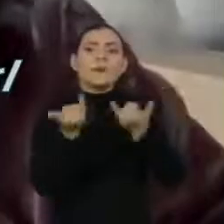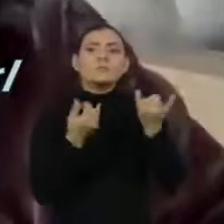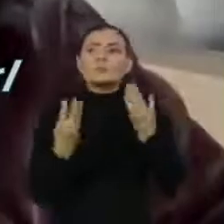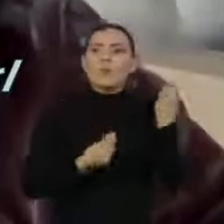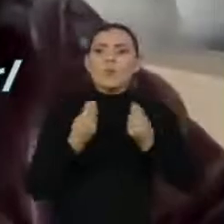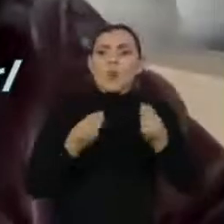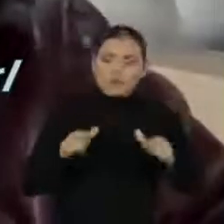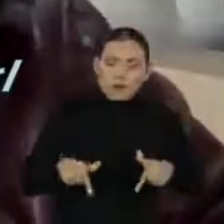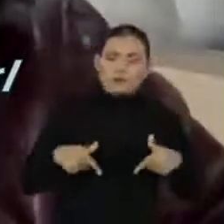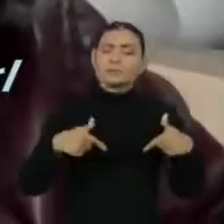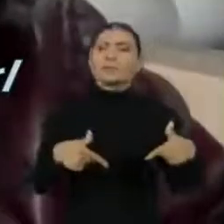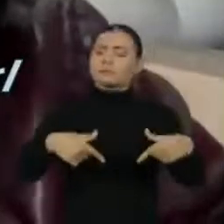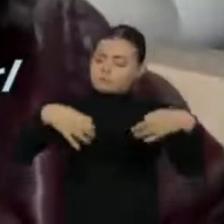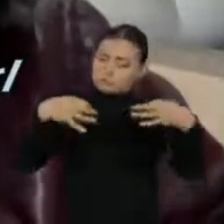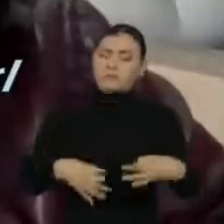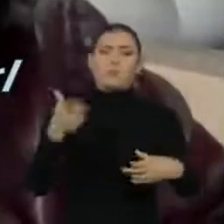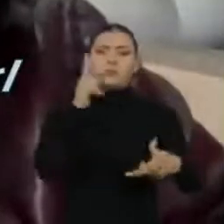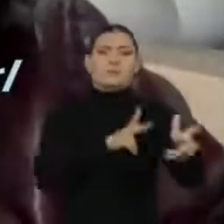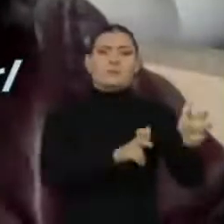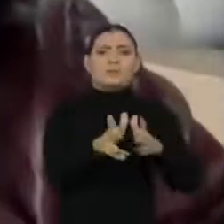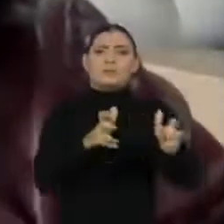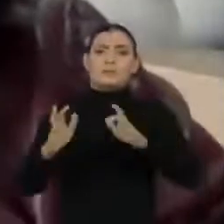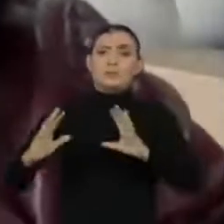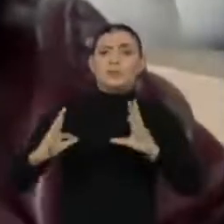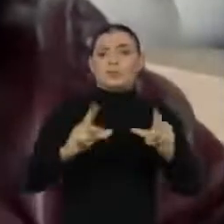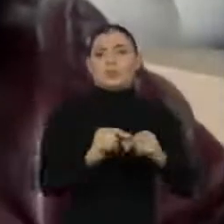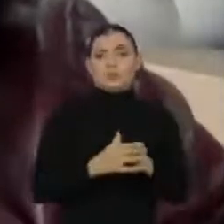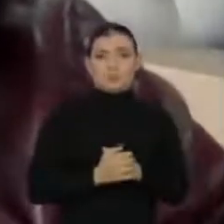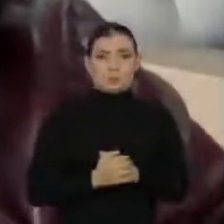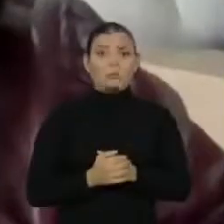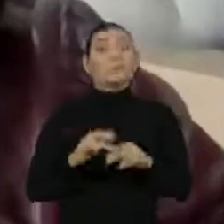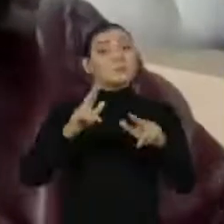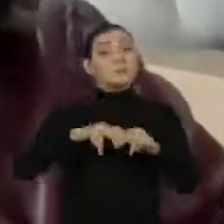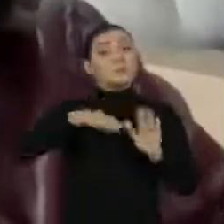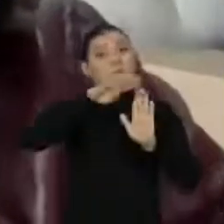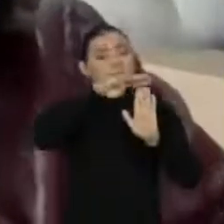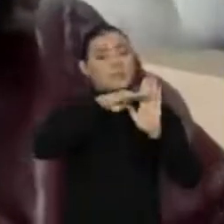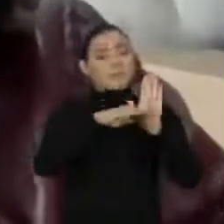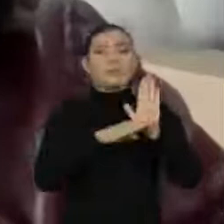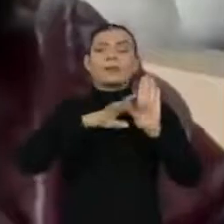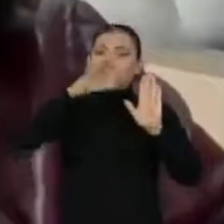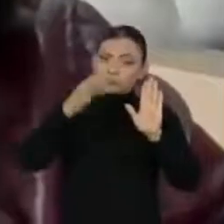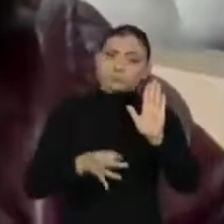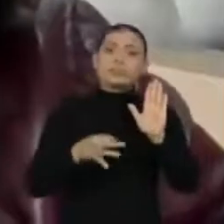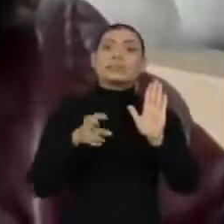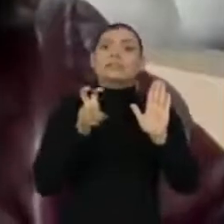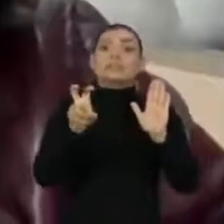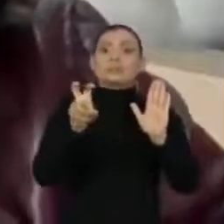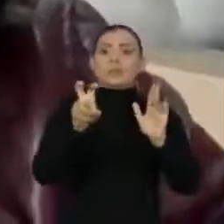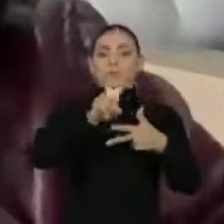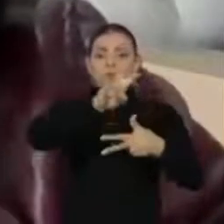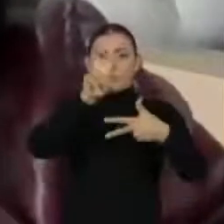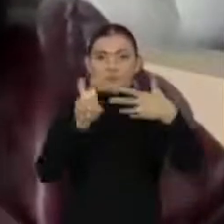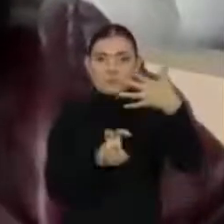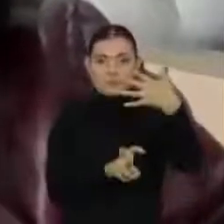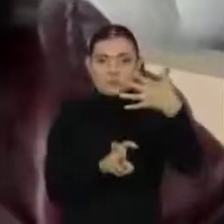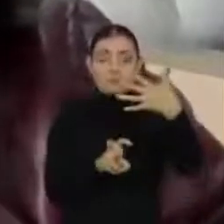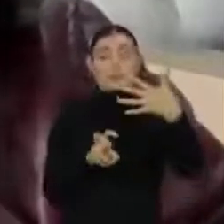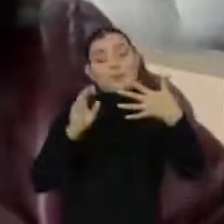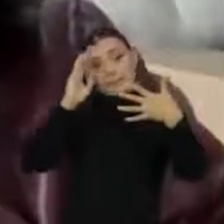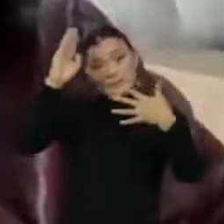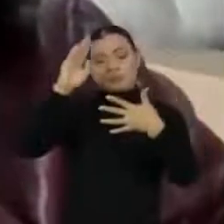fazer para acontecer essa vacinação em massa, né? Então, essa agenda ela centraliza em basicamente 5 pontos, né?